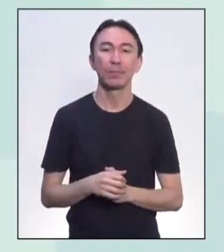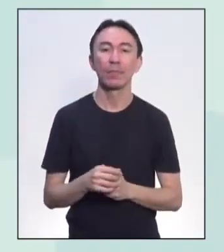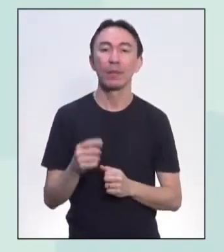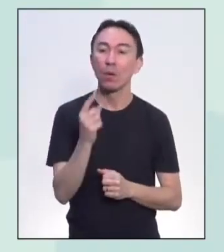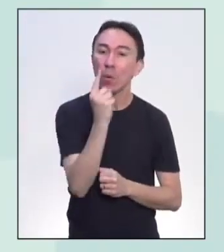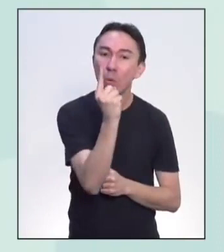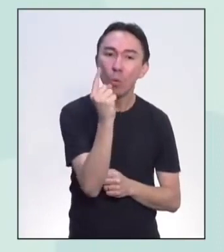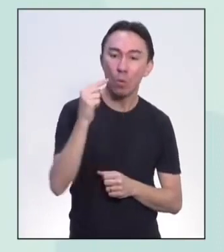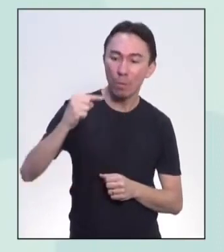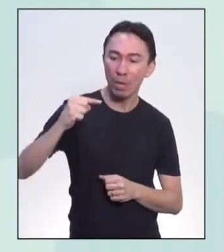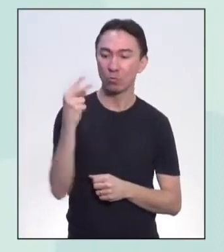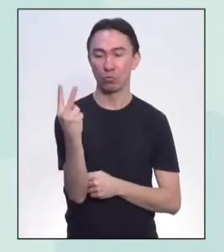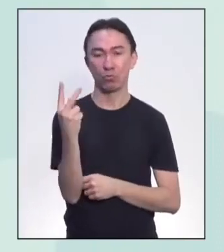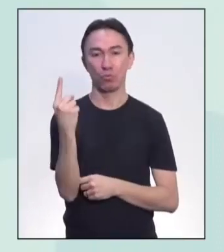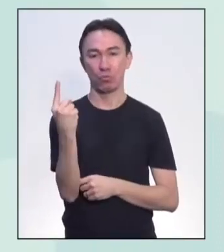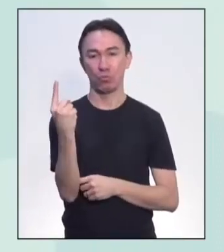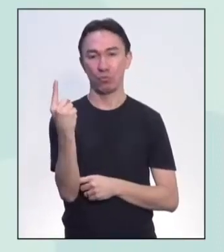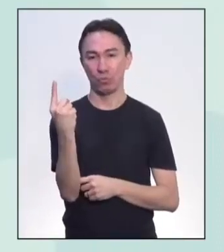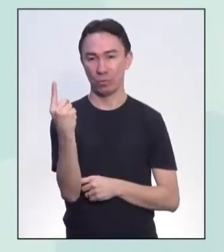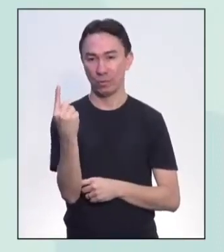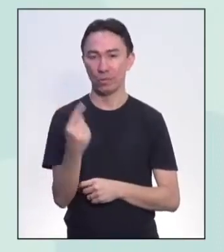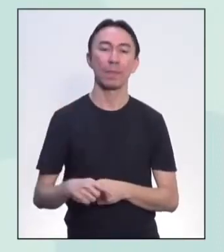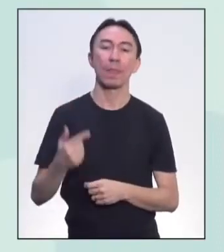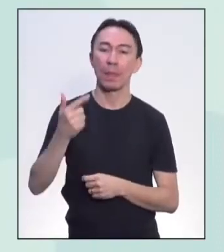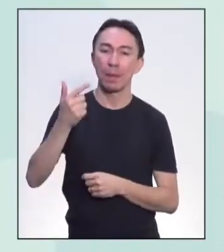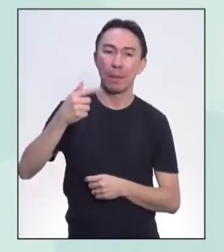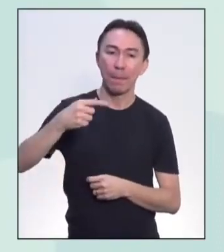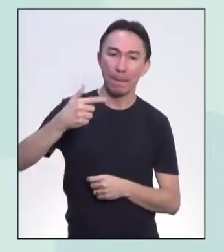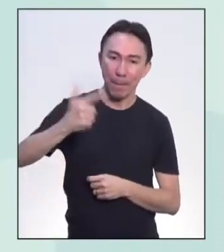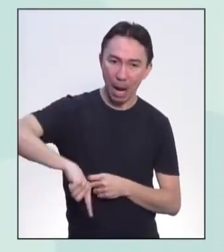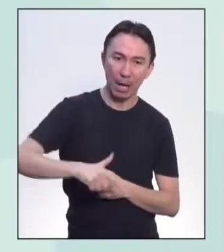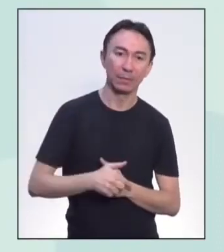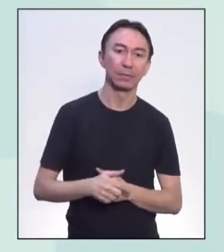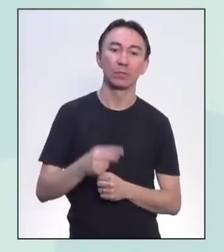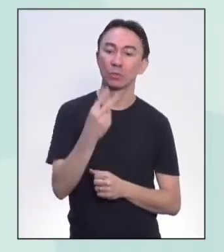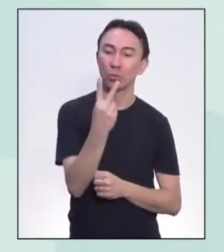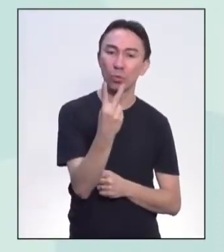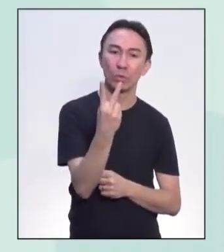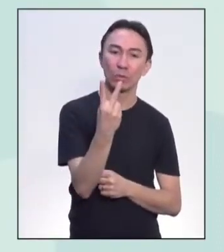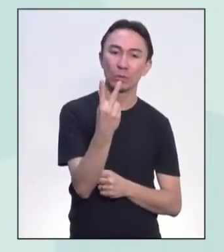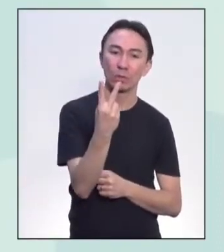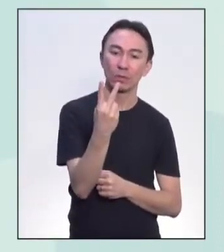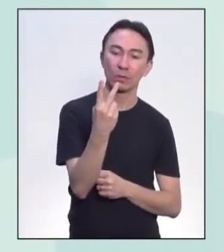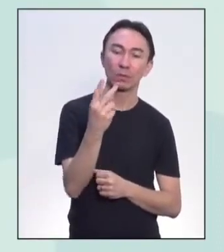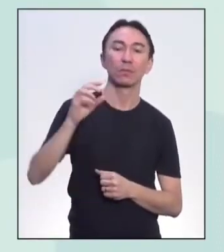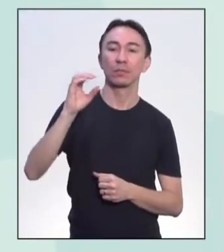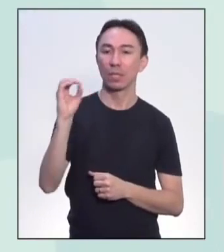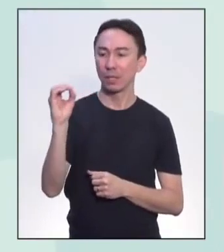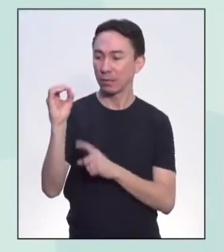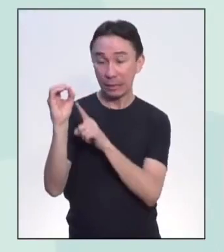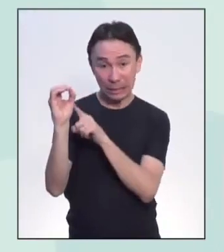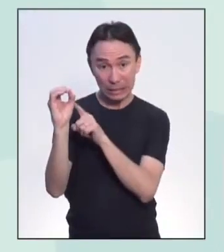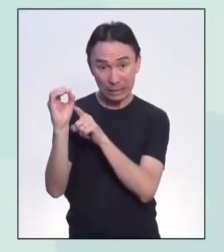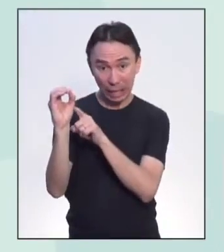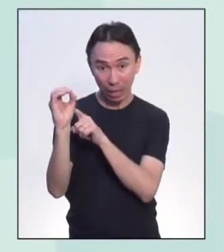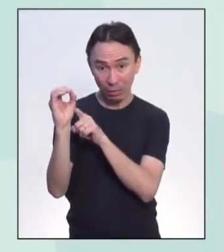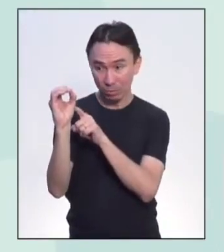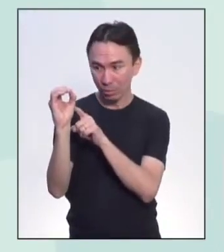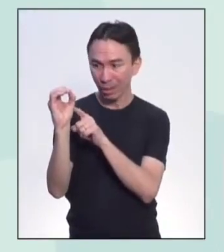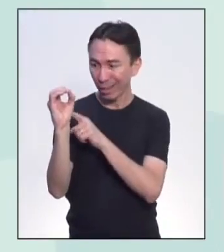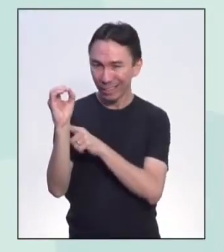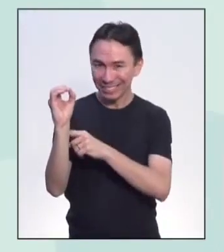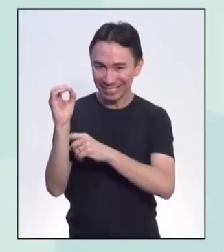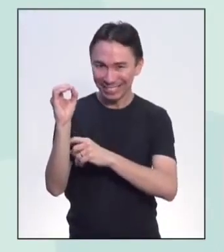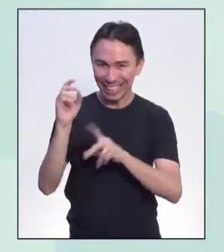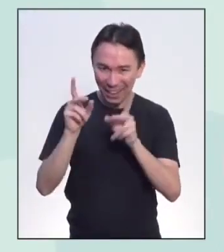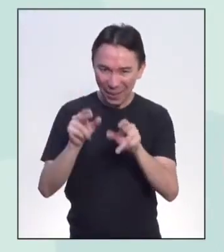e menos 1. Próximo par, 2 e 0. Olha, professora, zerada em cima do eixo? Tá